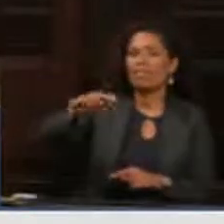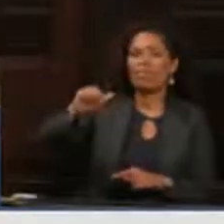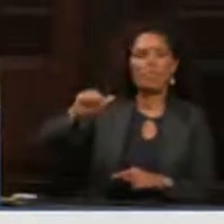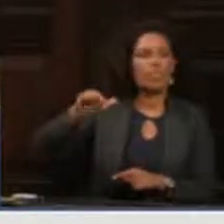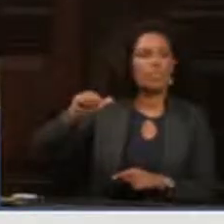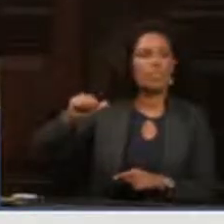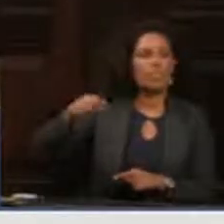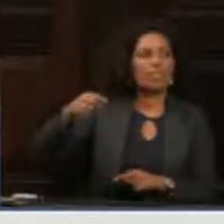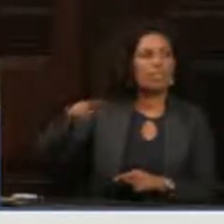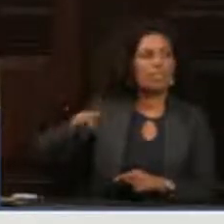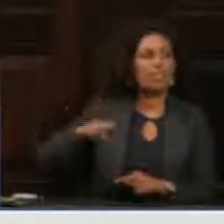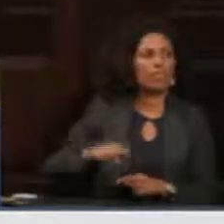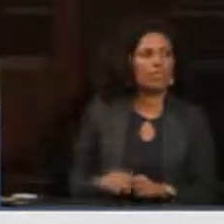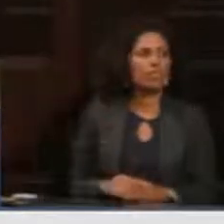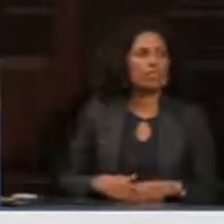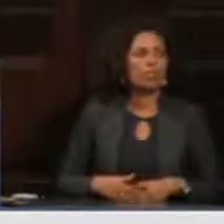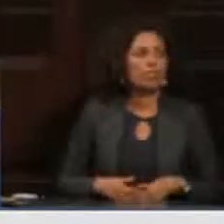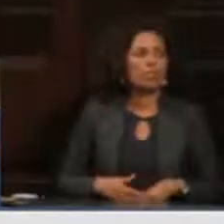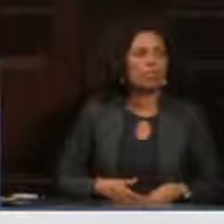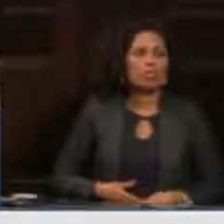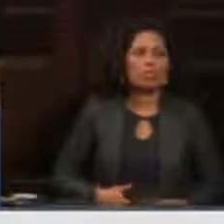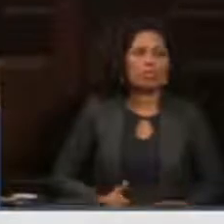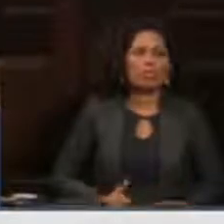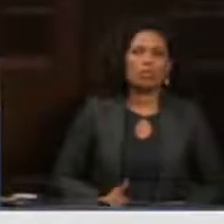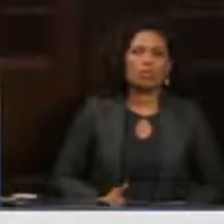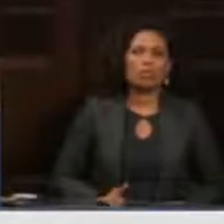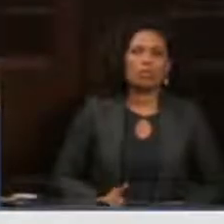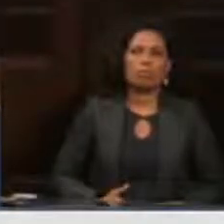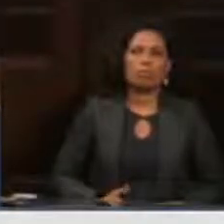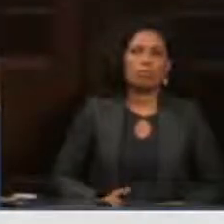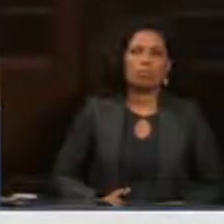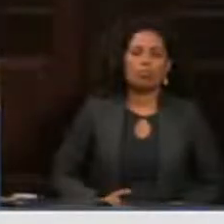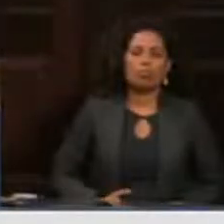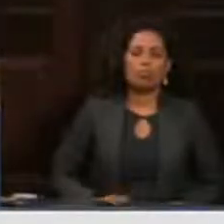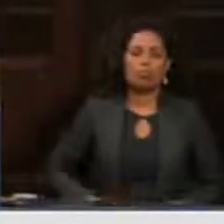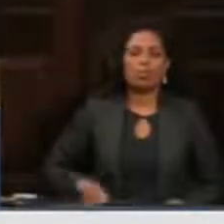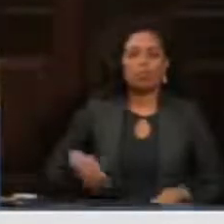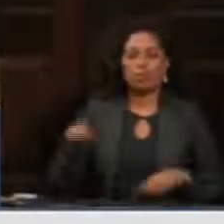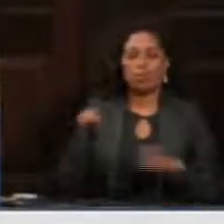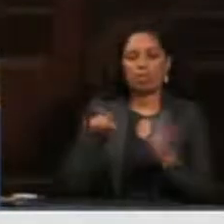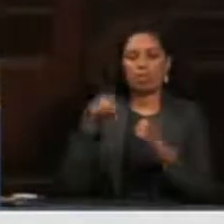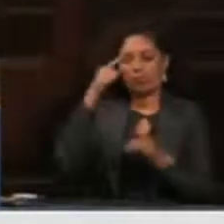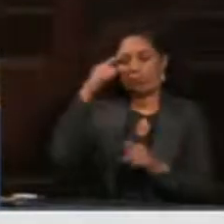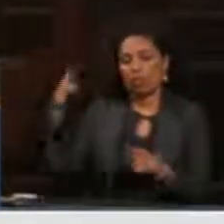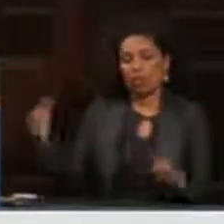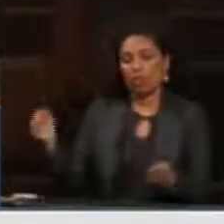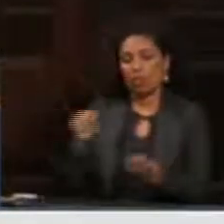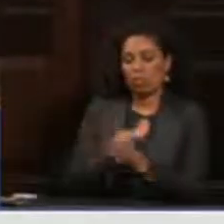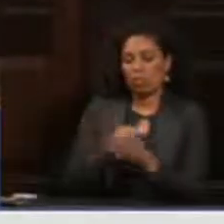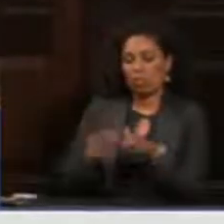governador, está pensando em parcerias público-privadas, que bem estruturadas podem sim dar muito